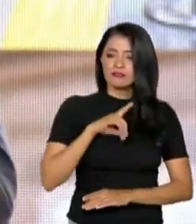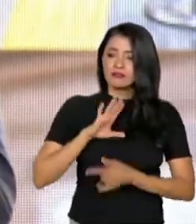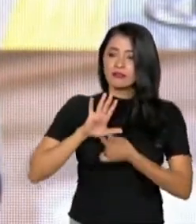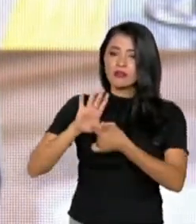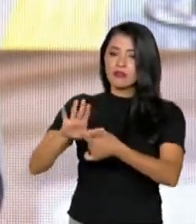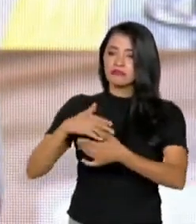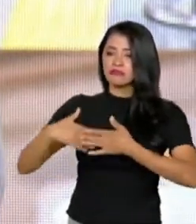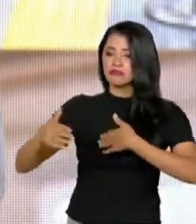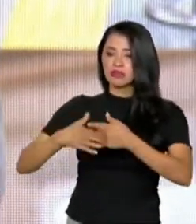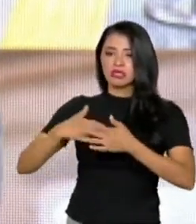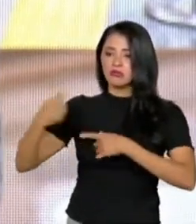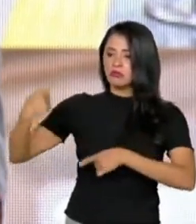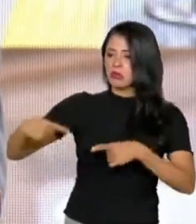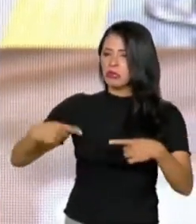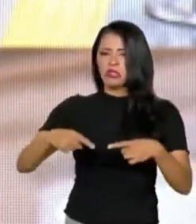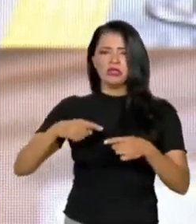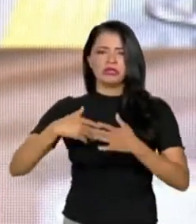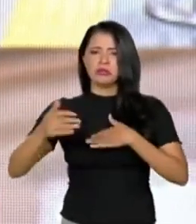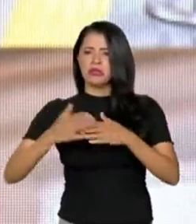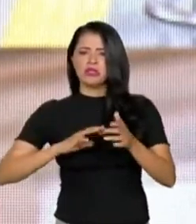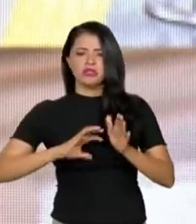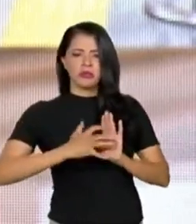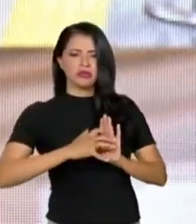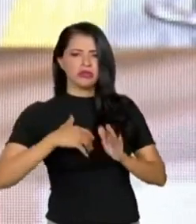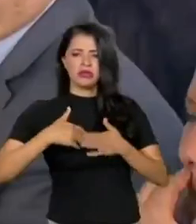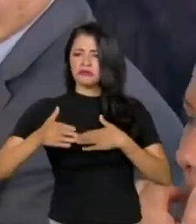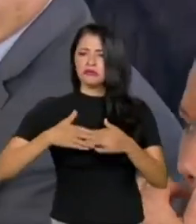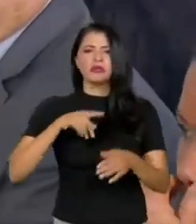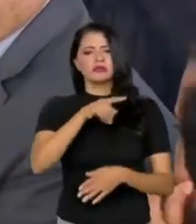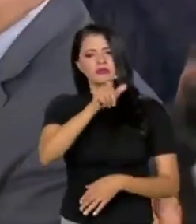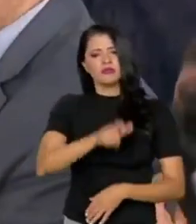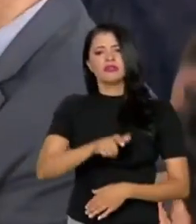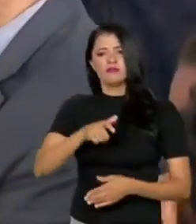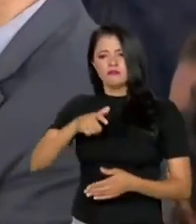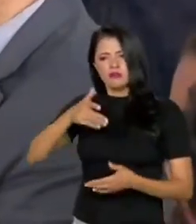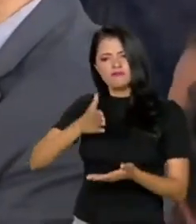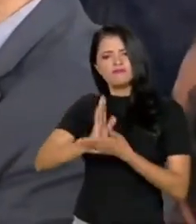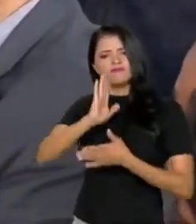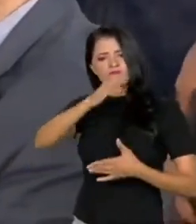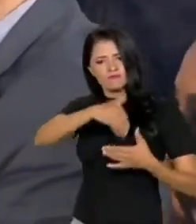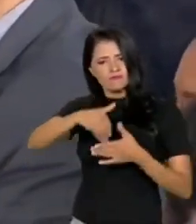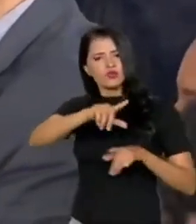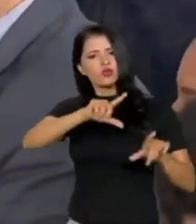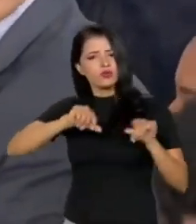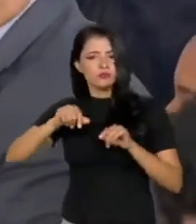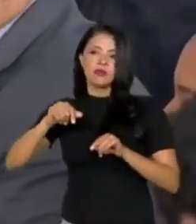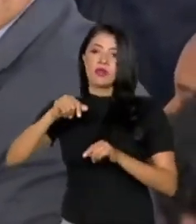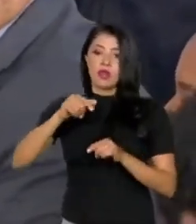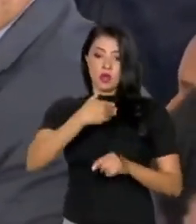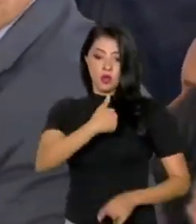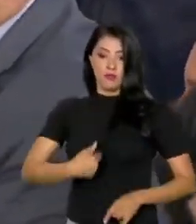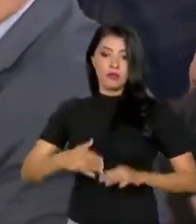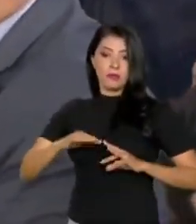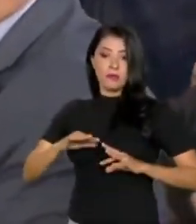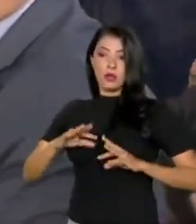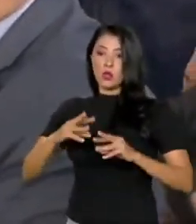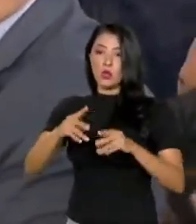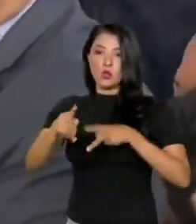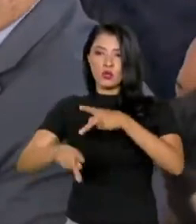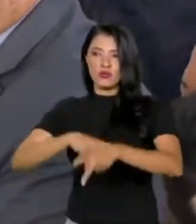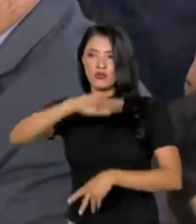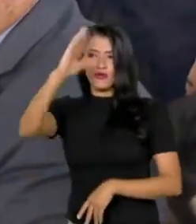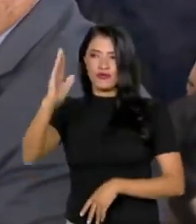independente das questões política e partidária, você foi eleito para governar para todos os brasileiros. Você não